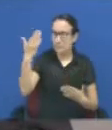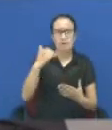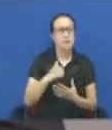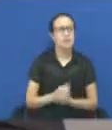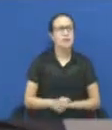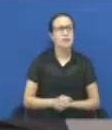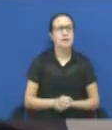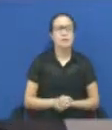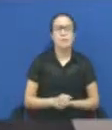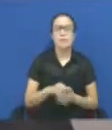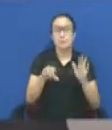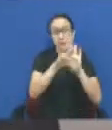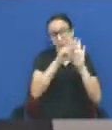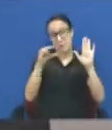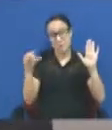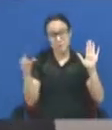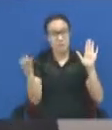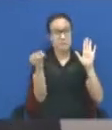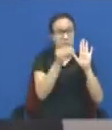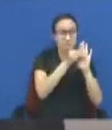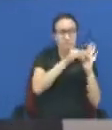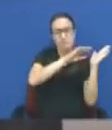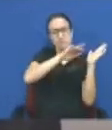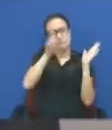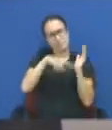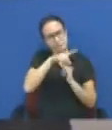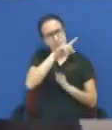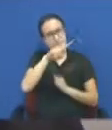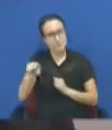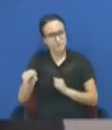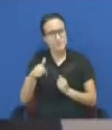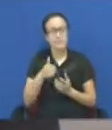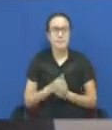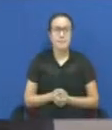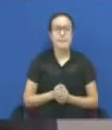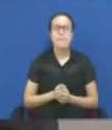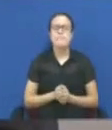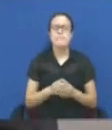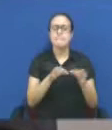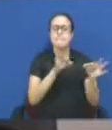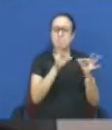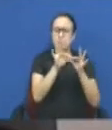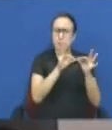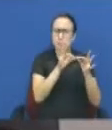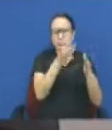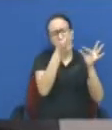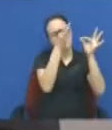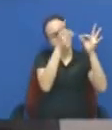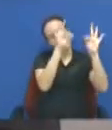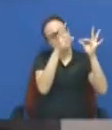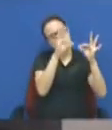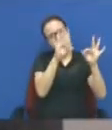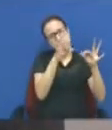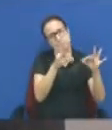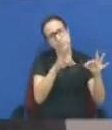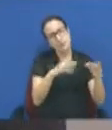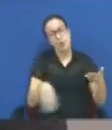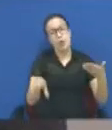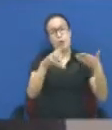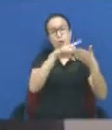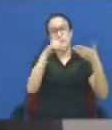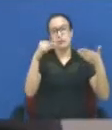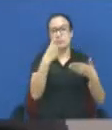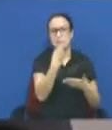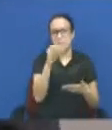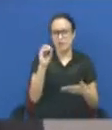pela retirada da emenda, né? Nós conversamos um pouco, é que no corpo do projeto já no artigo 10º já